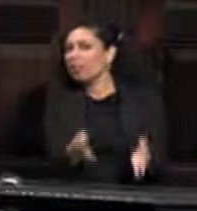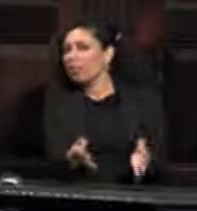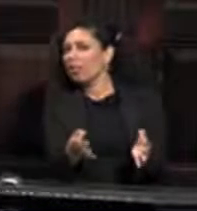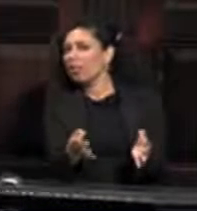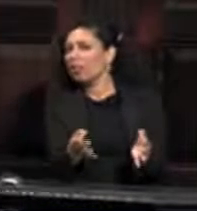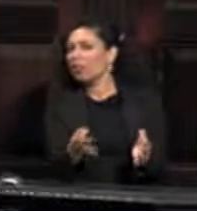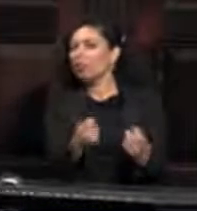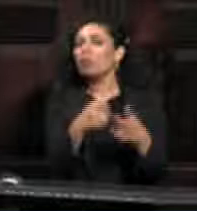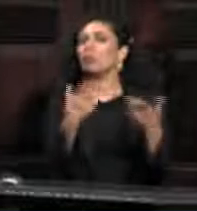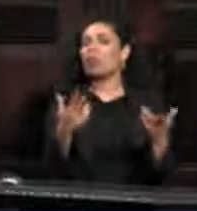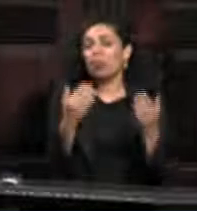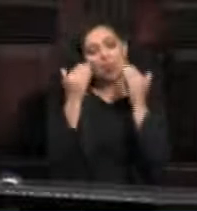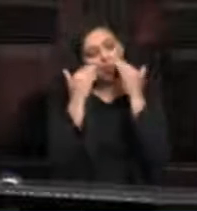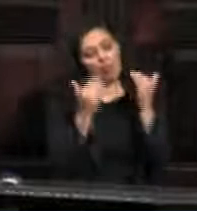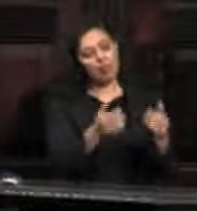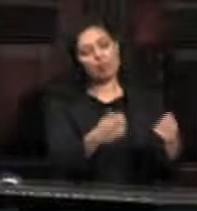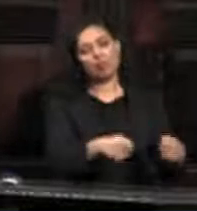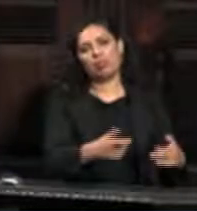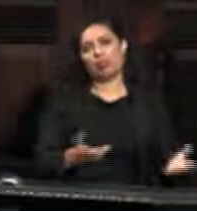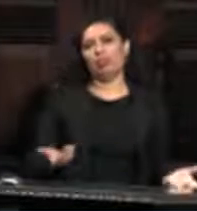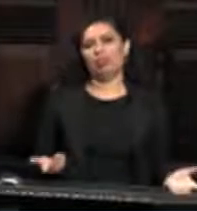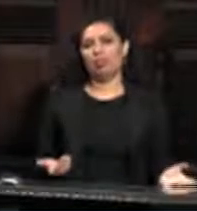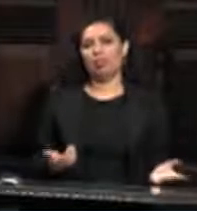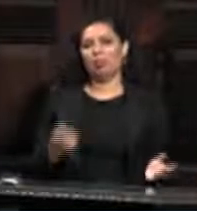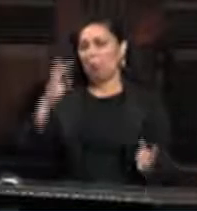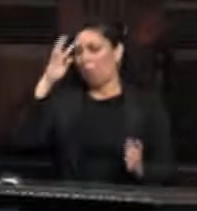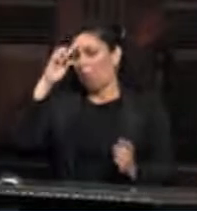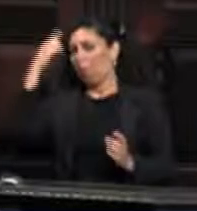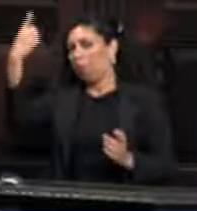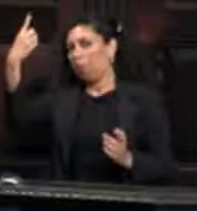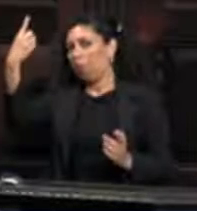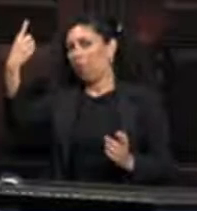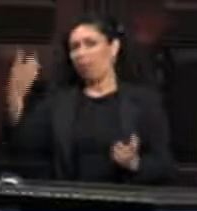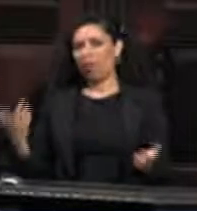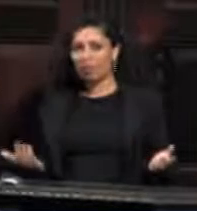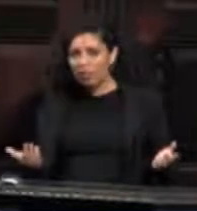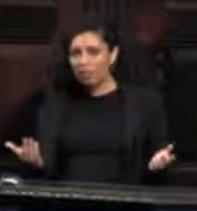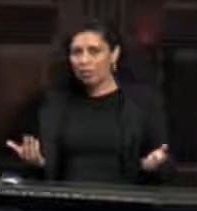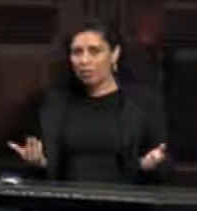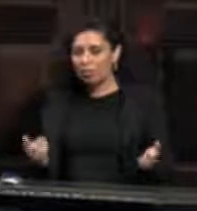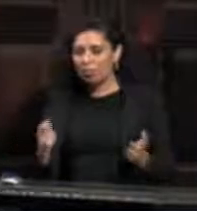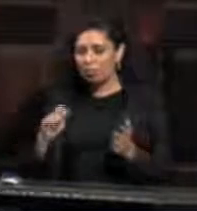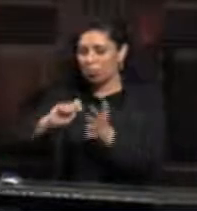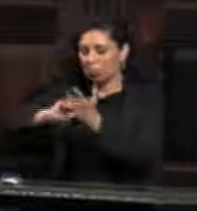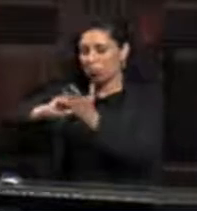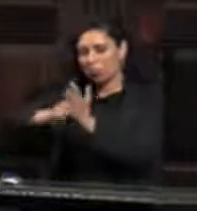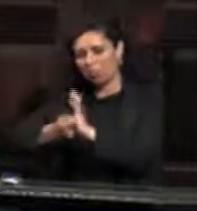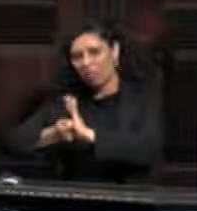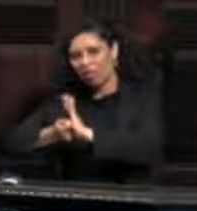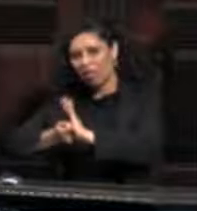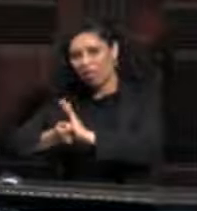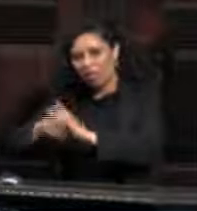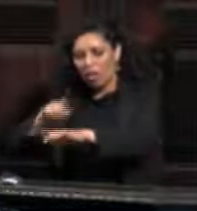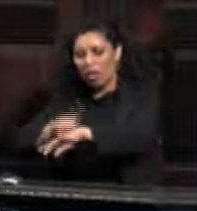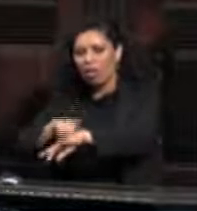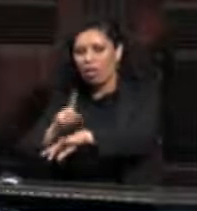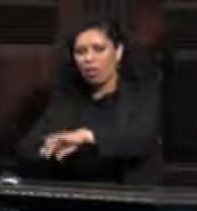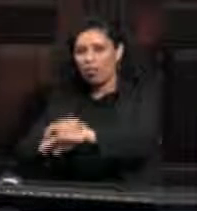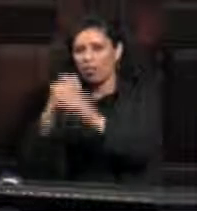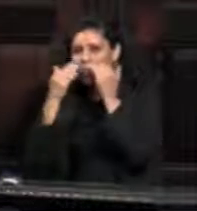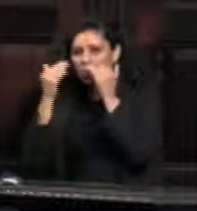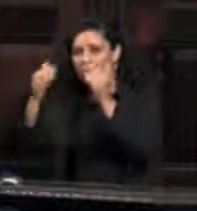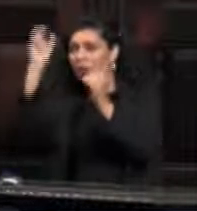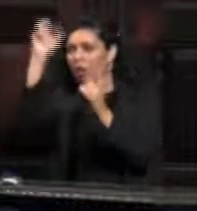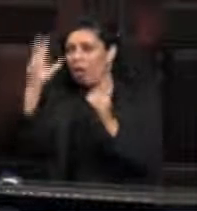um valor, cobrava um valor, mas deixava trancada a chave, tanto o relógio medidor de